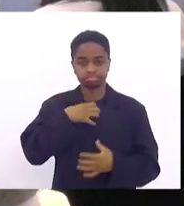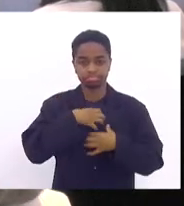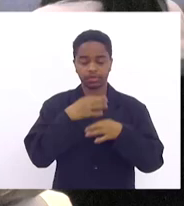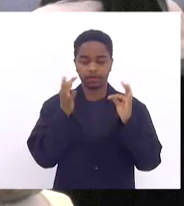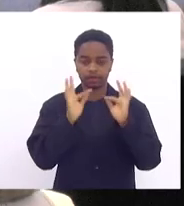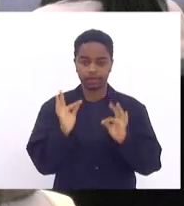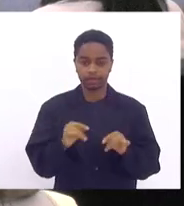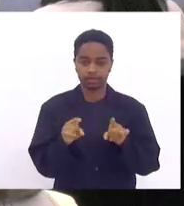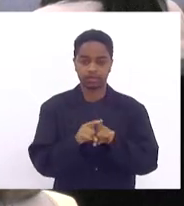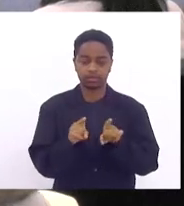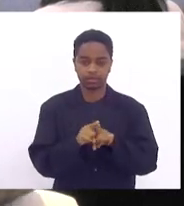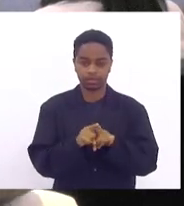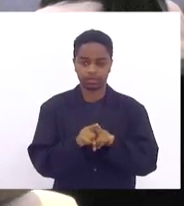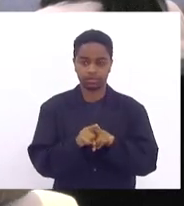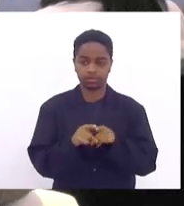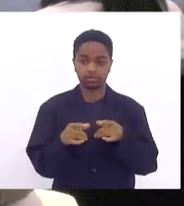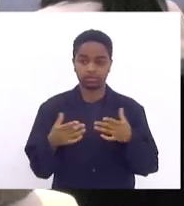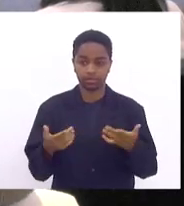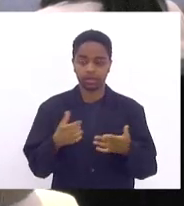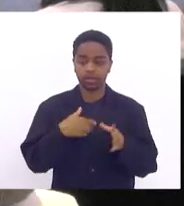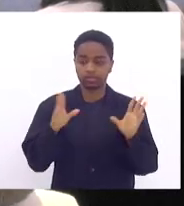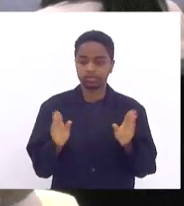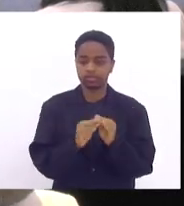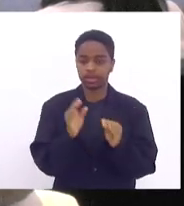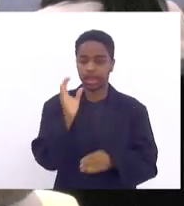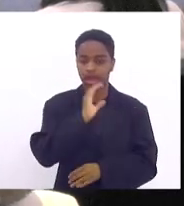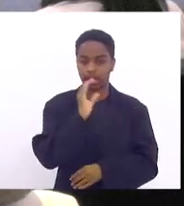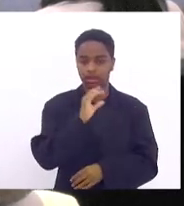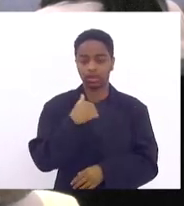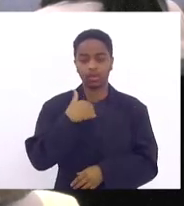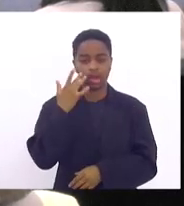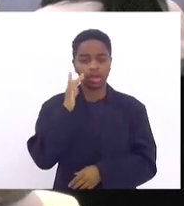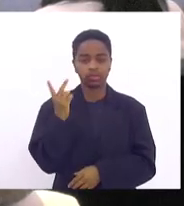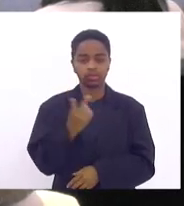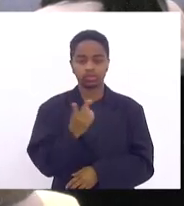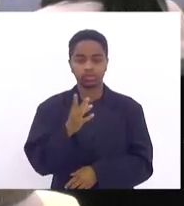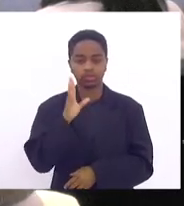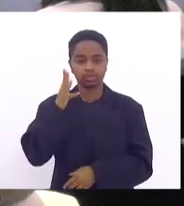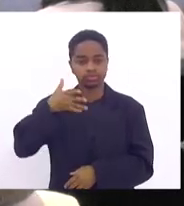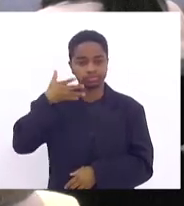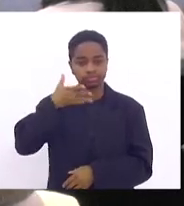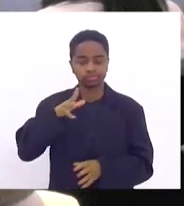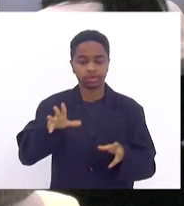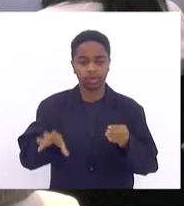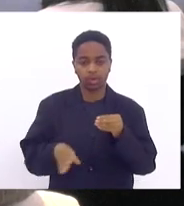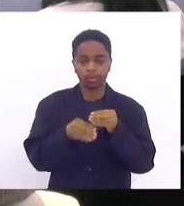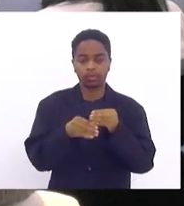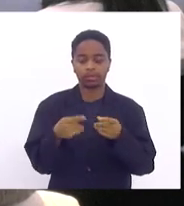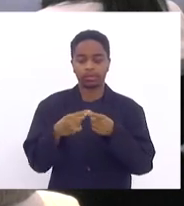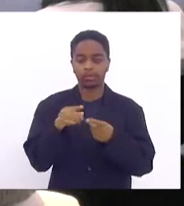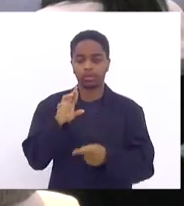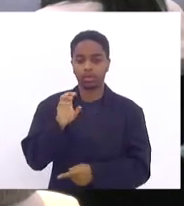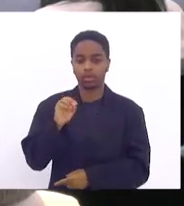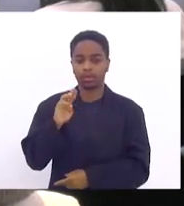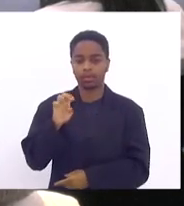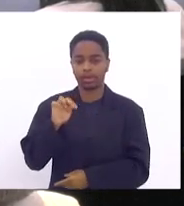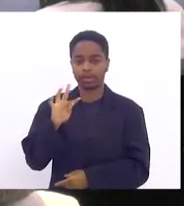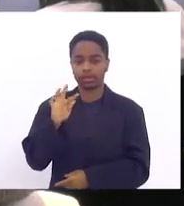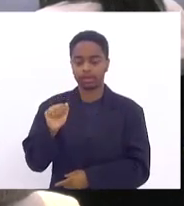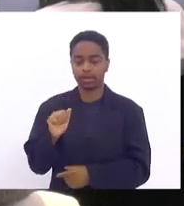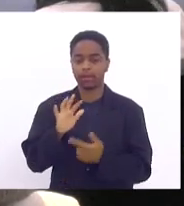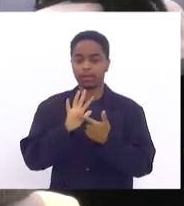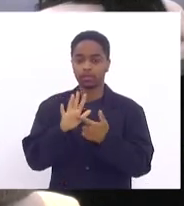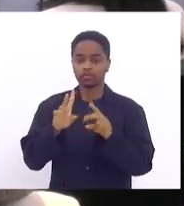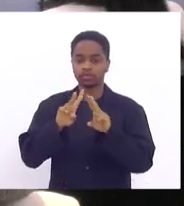e muita rápida síntese eu acho que são duas Exposições que se complementam Dra Roberta traz eh o bloqueio das redes